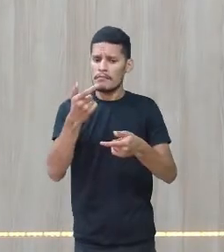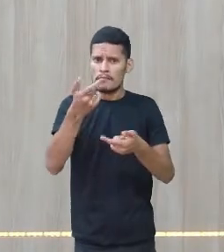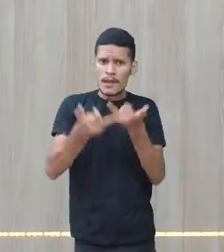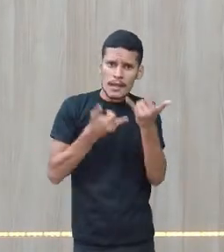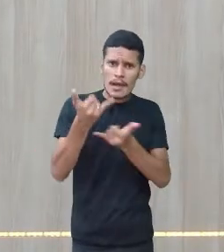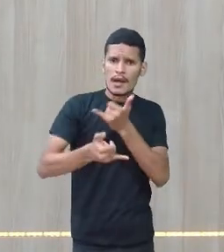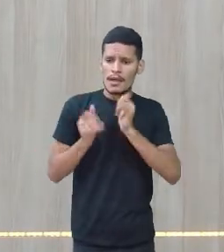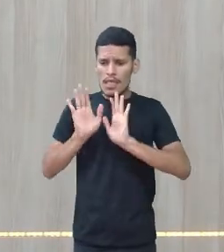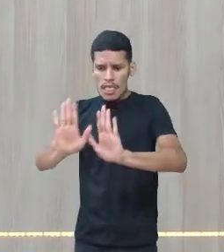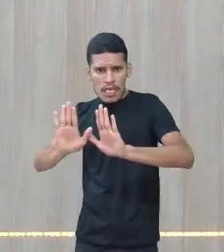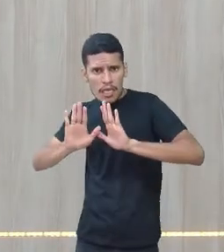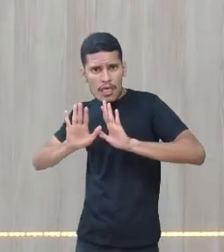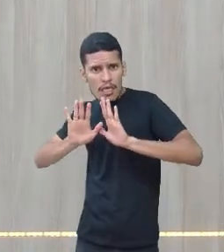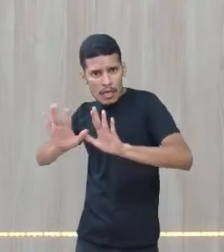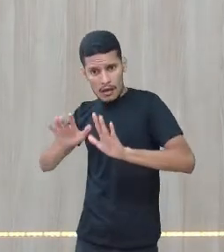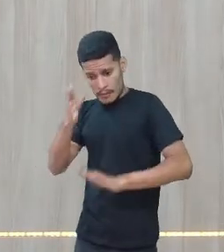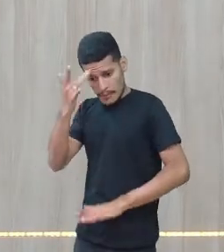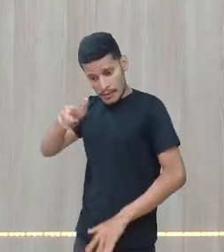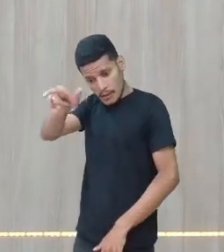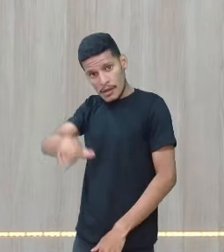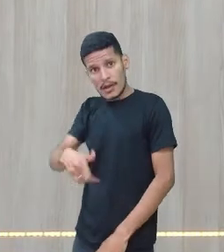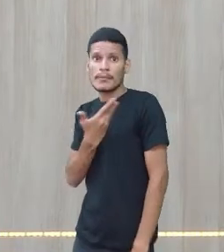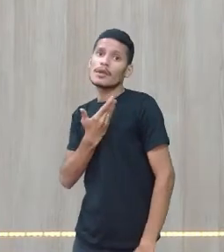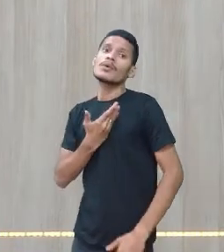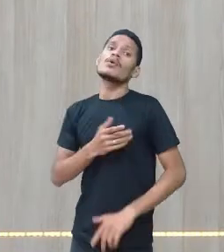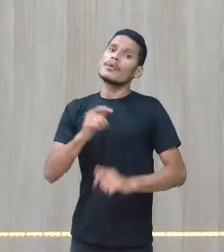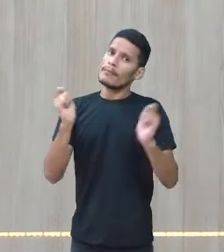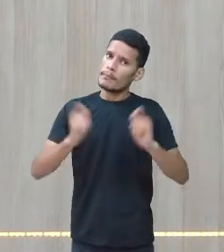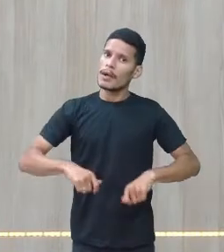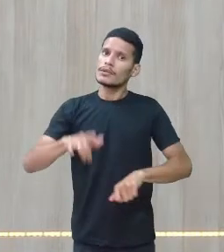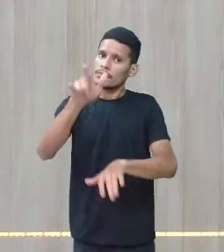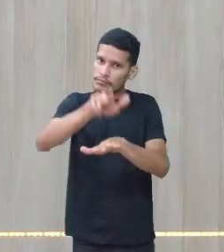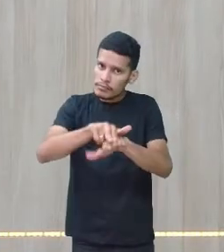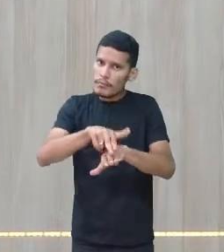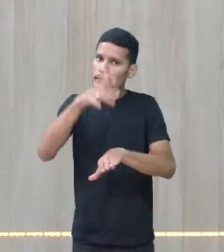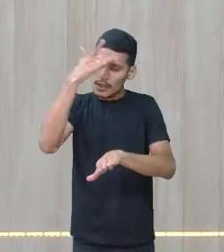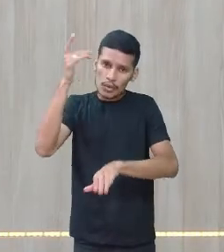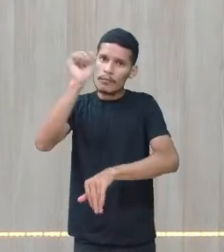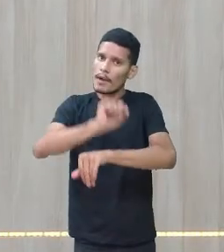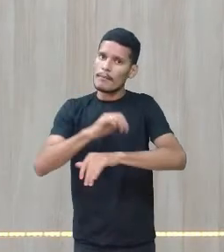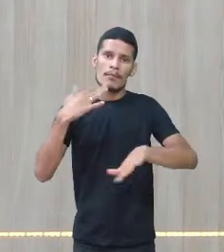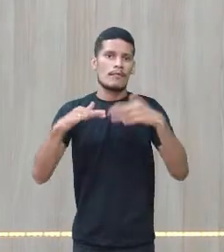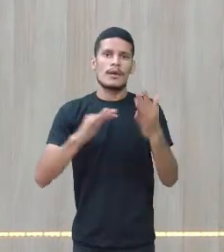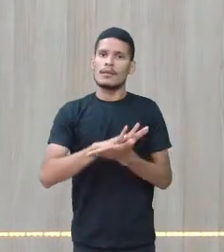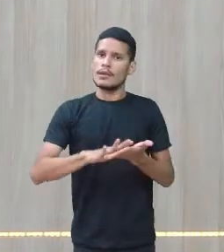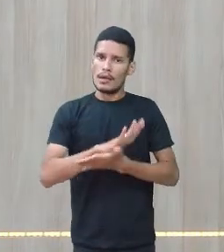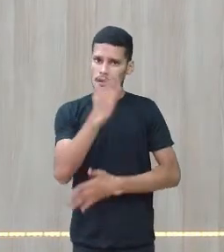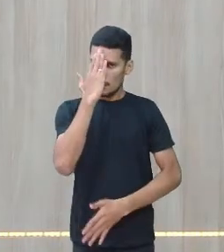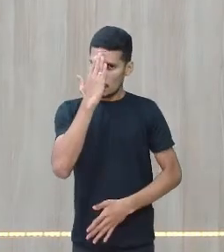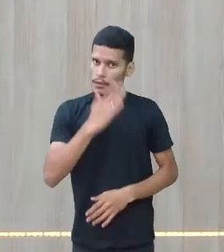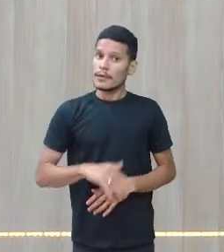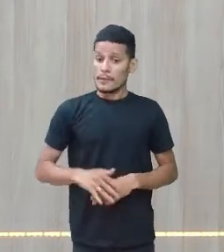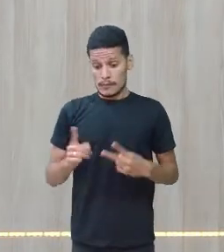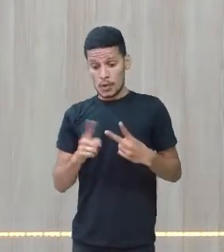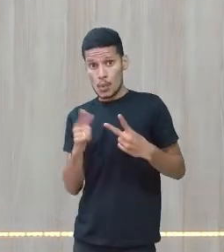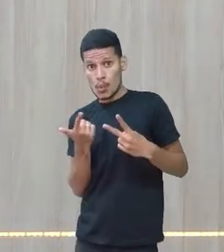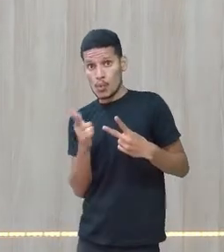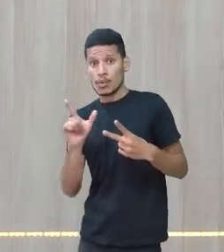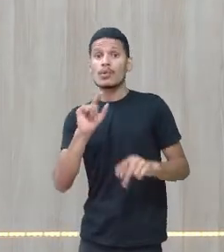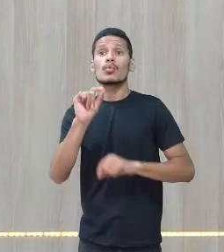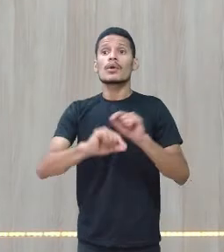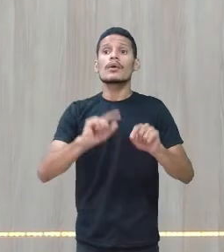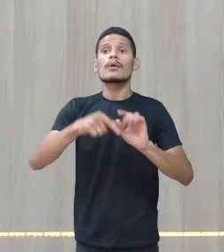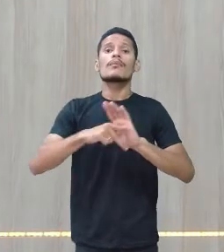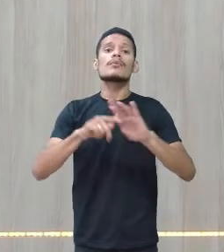do empurra-empurra, e aí ficar sem poder ter nenhuma mobilidade. Outra questão aí